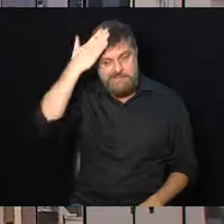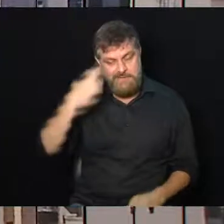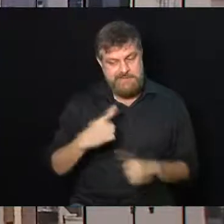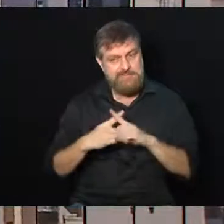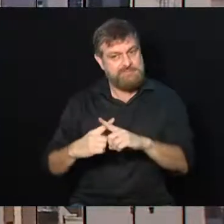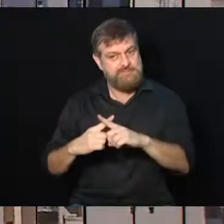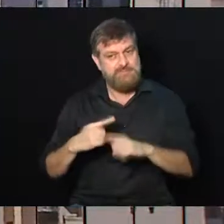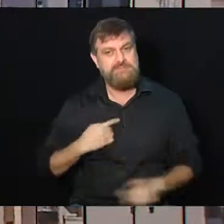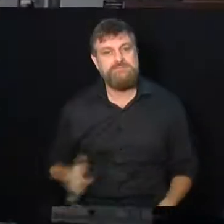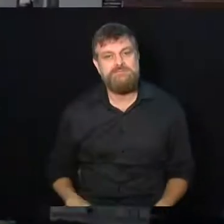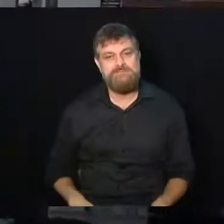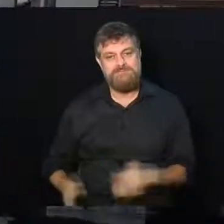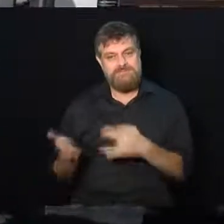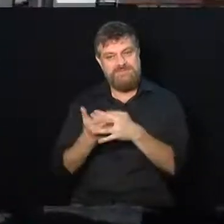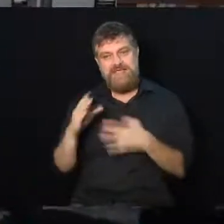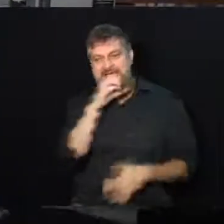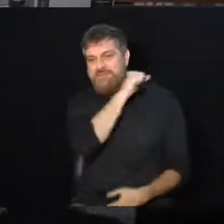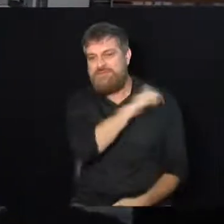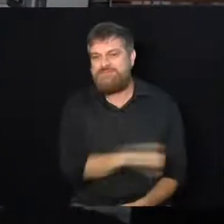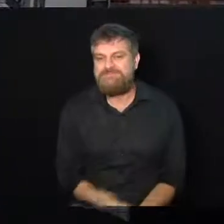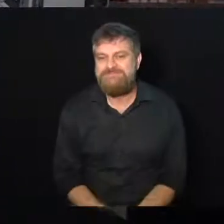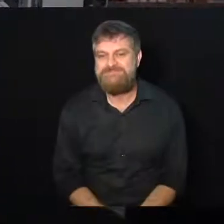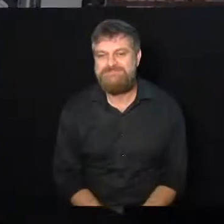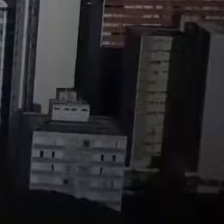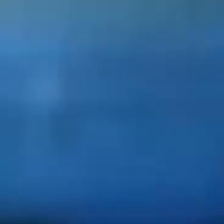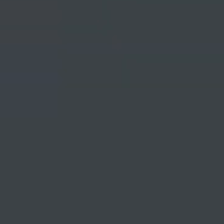intervalo é rapidinho.